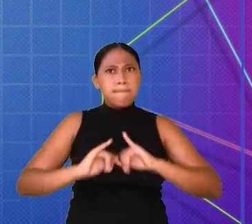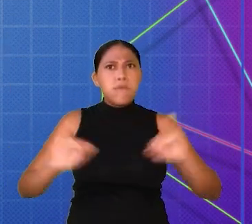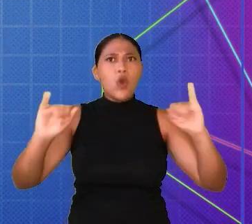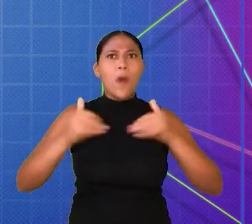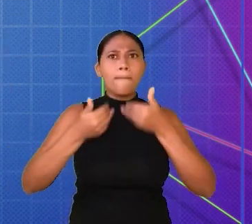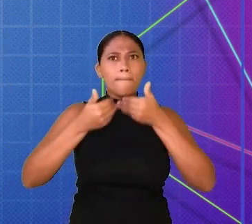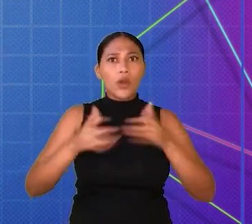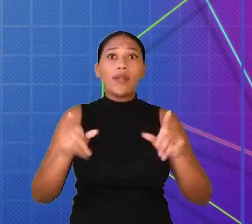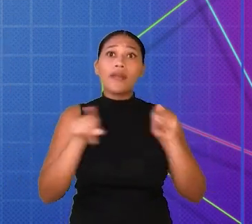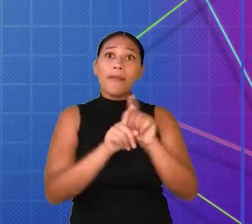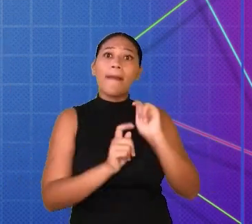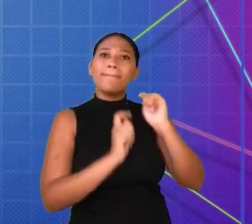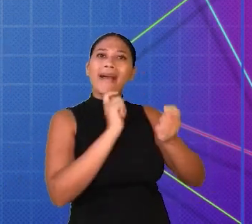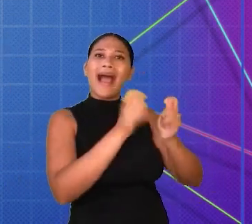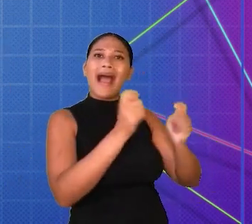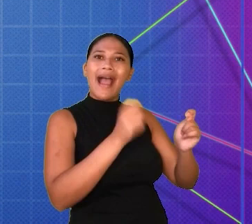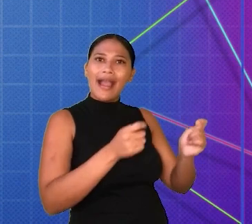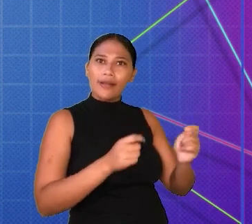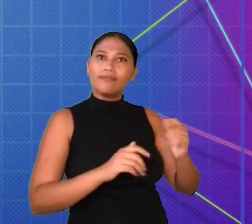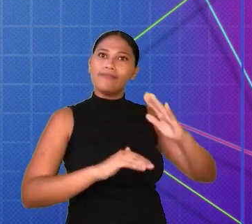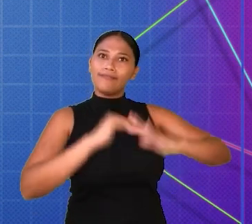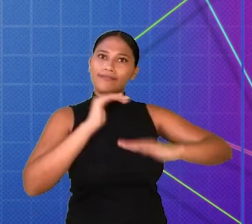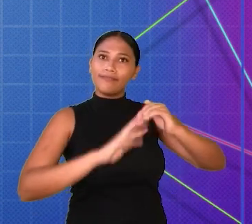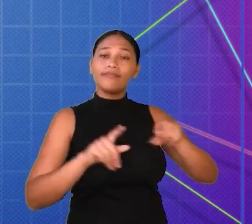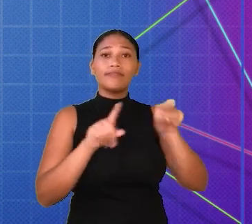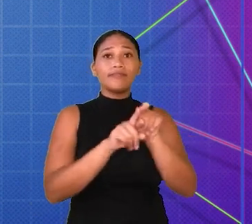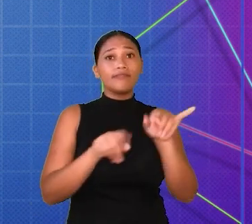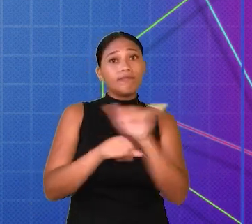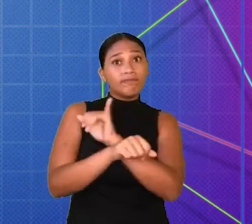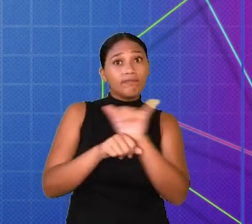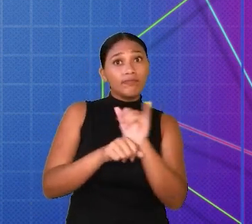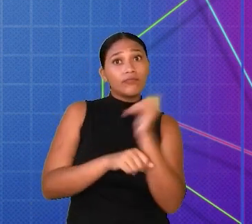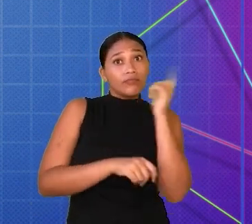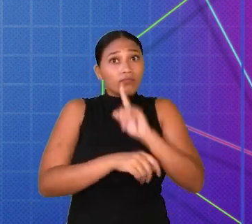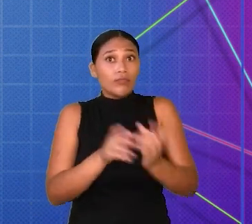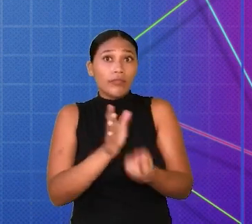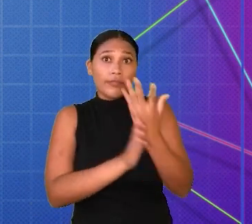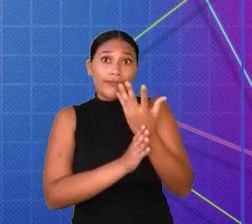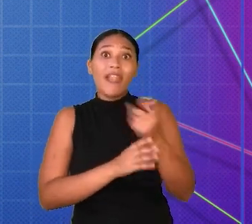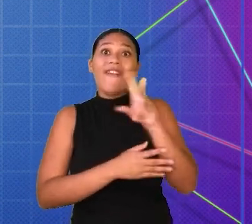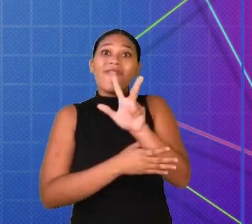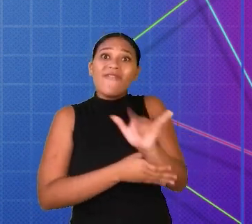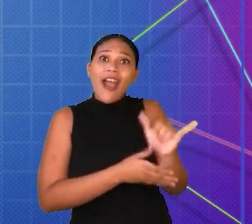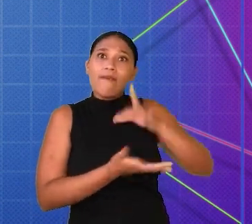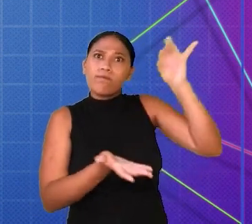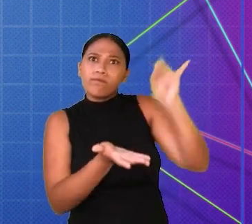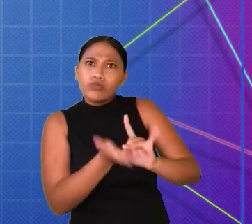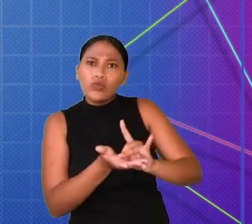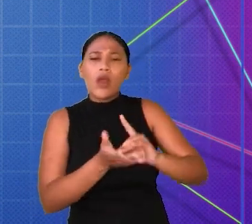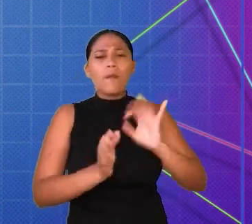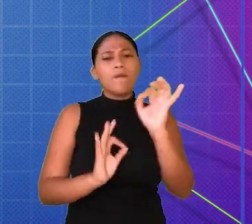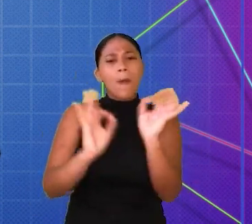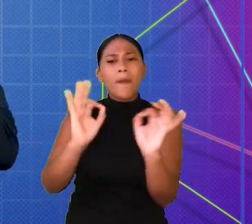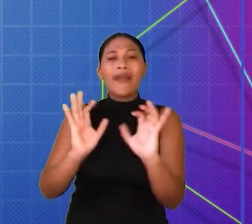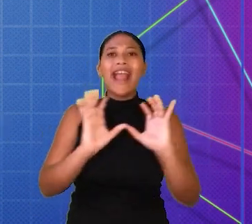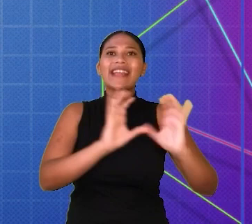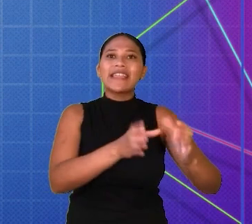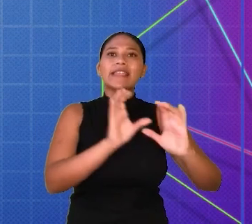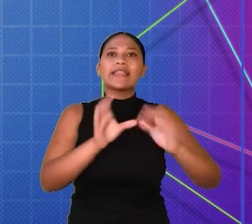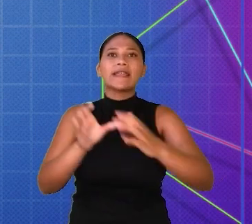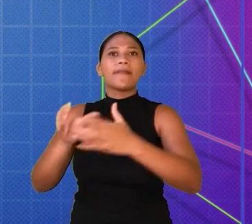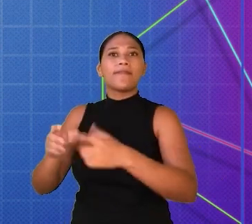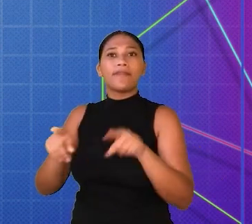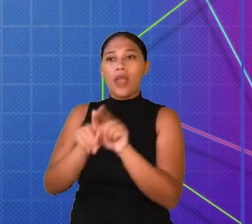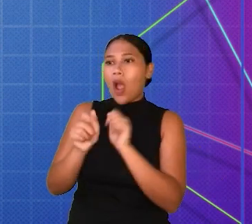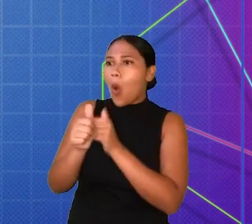fazer o lançamento do jogo, assim como pagar todos os profissionais e todos os recursos necessários para a produção. Ele vai, de